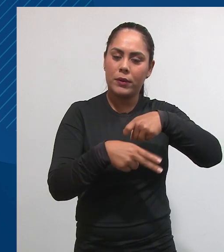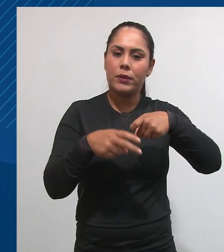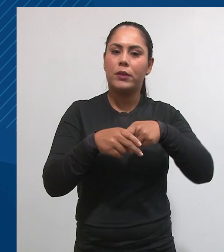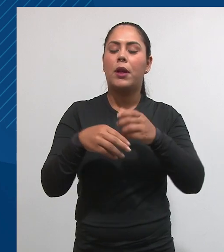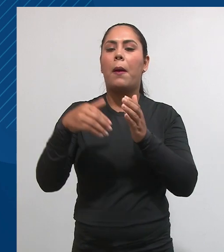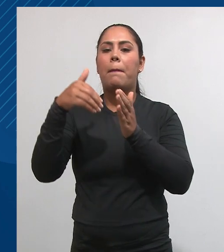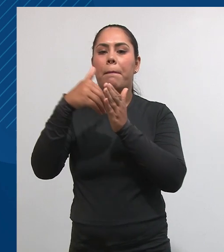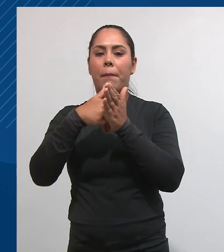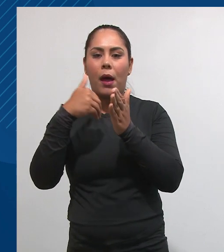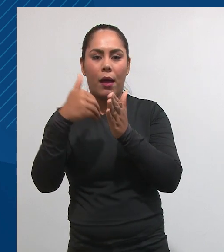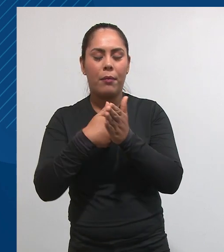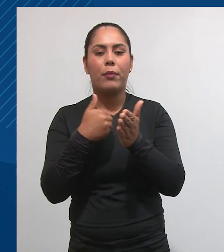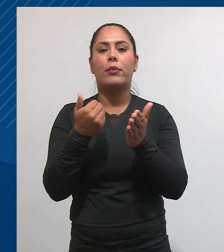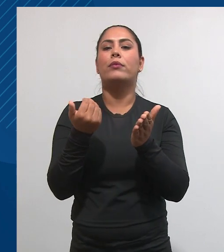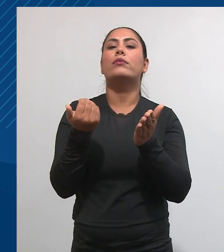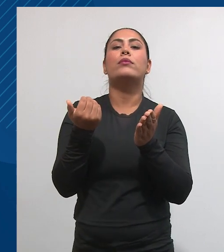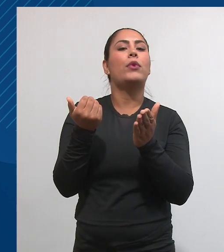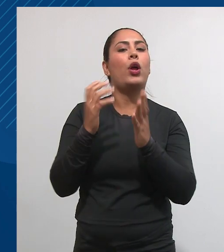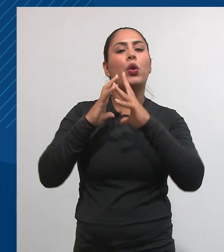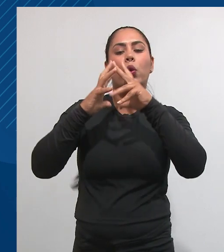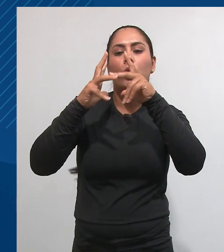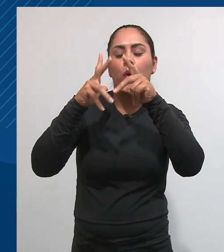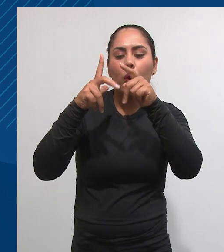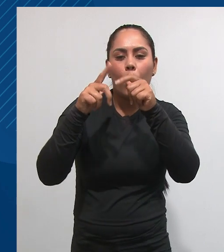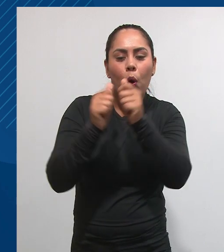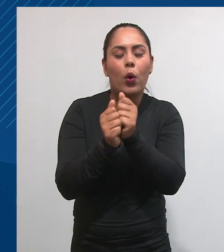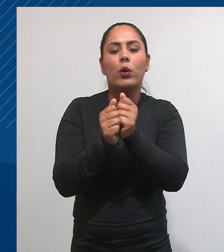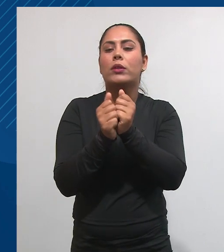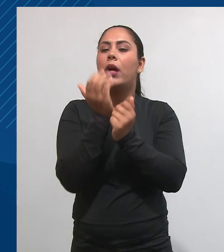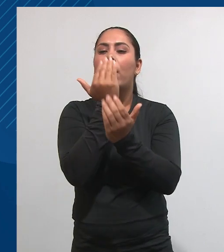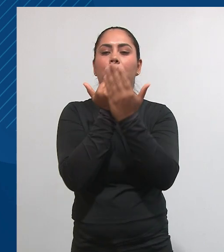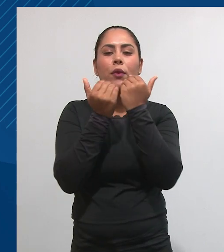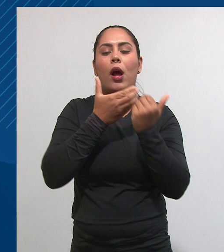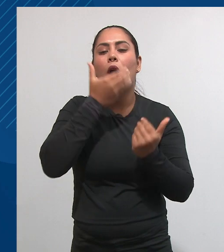genipapo e todos os frutos